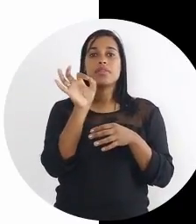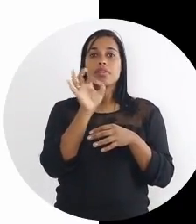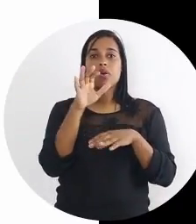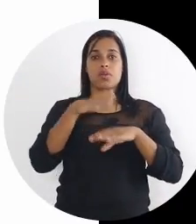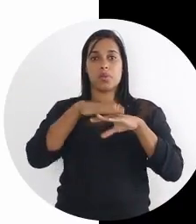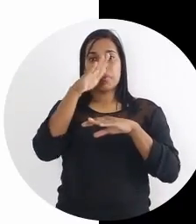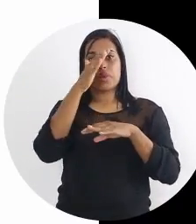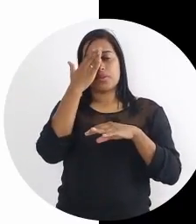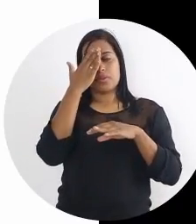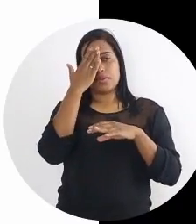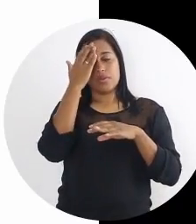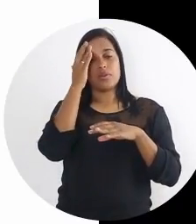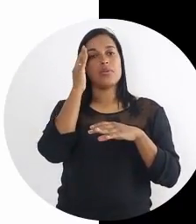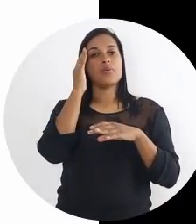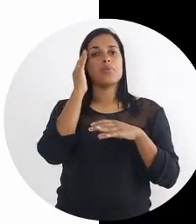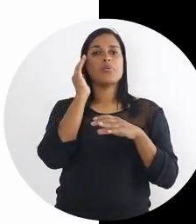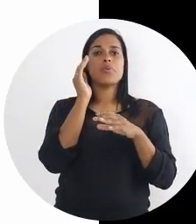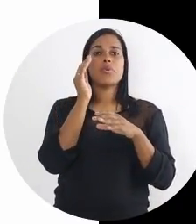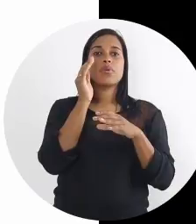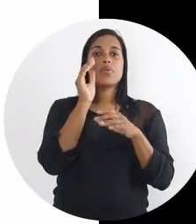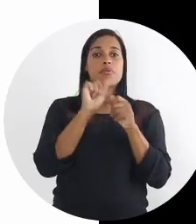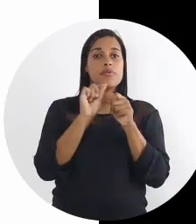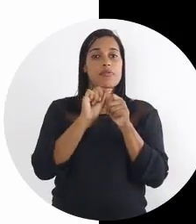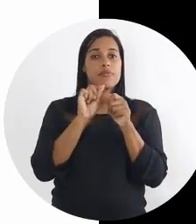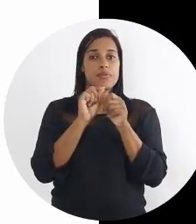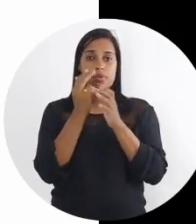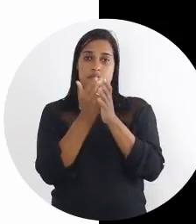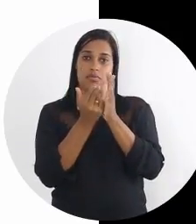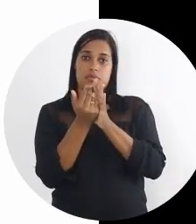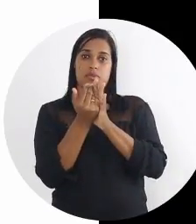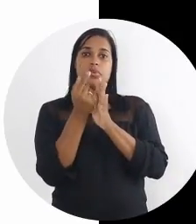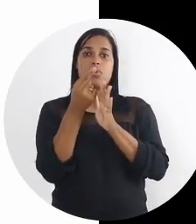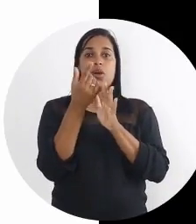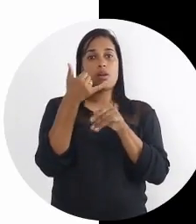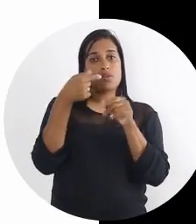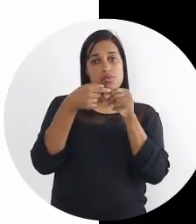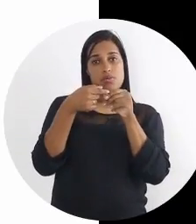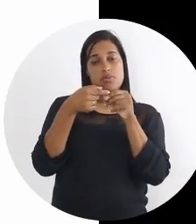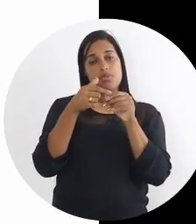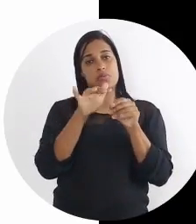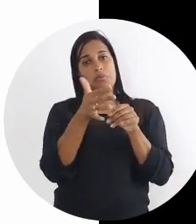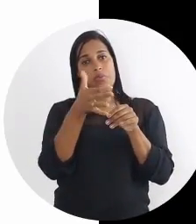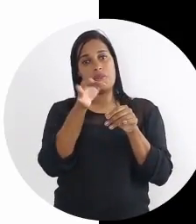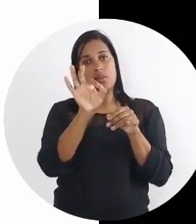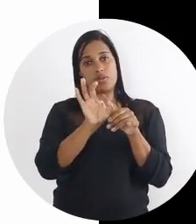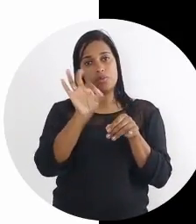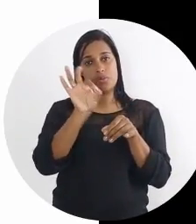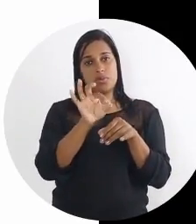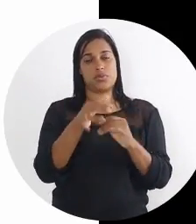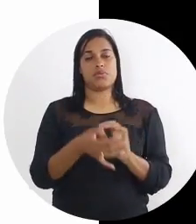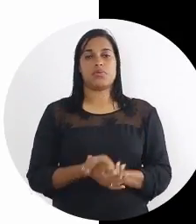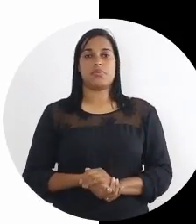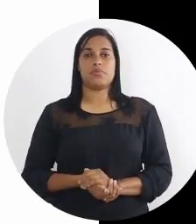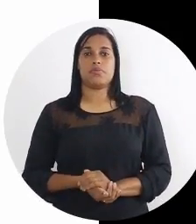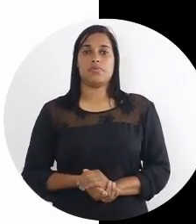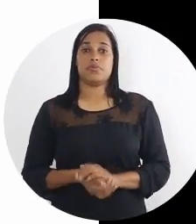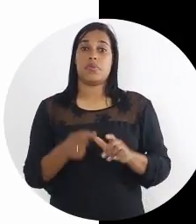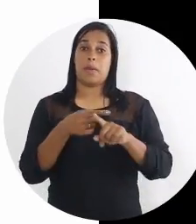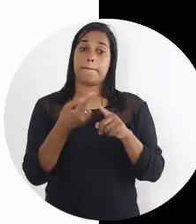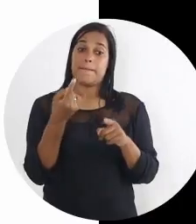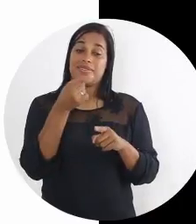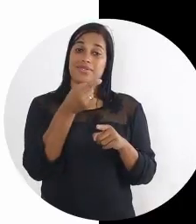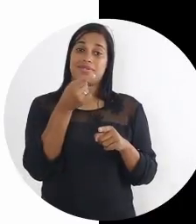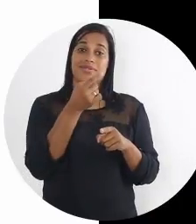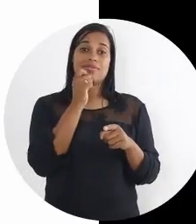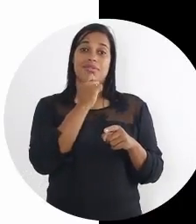aumento. De acordo com uma projeção realizada, o preço da gasolina deve subir em torno de 10%. Mas esse